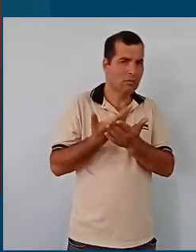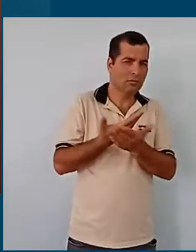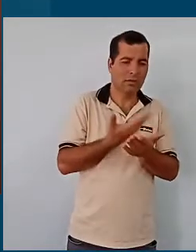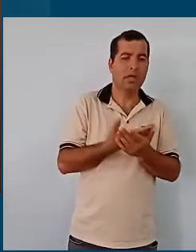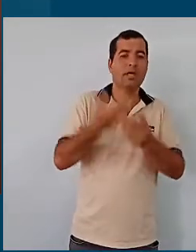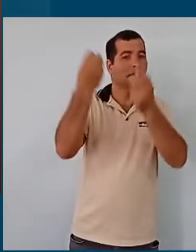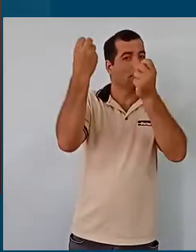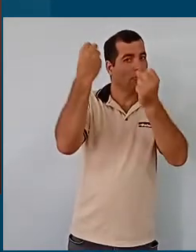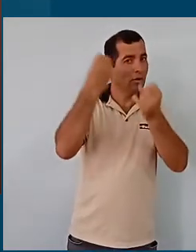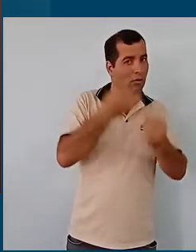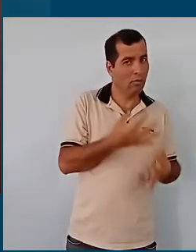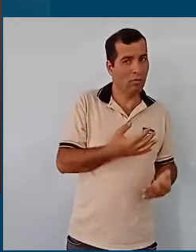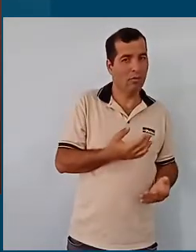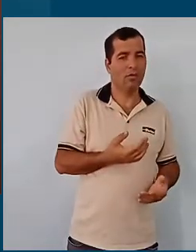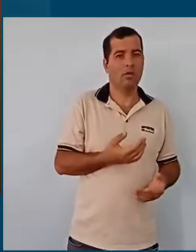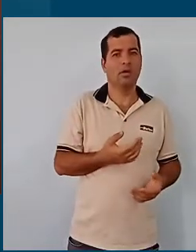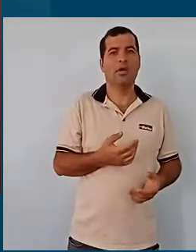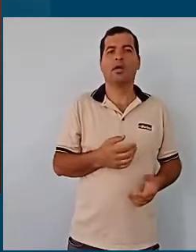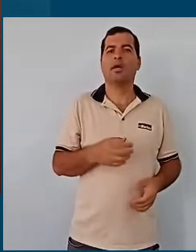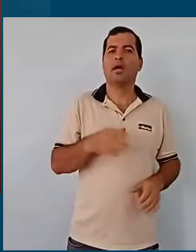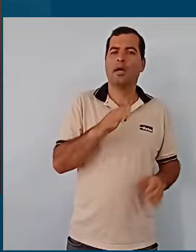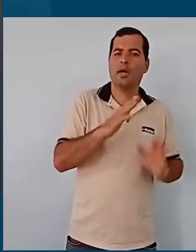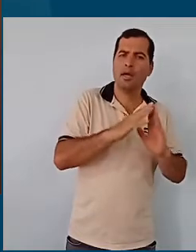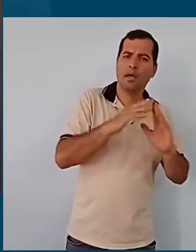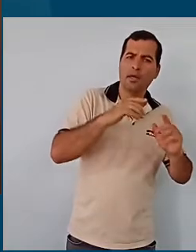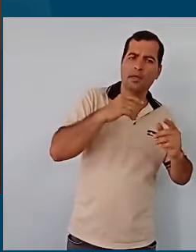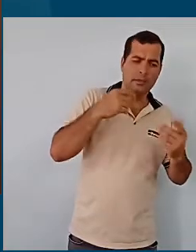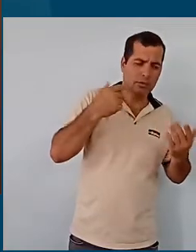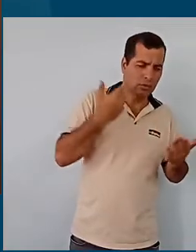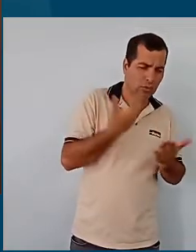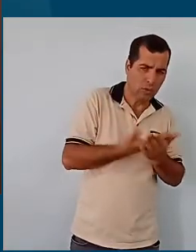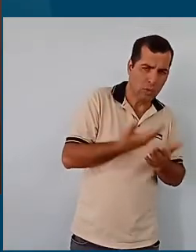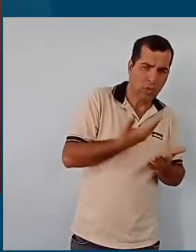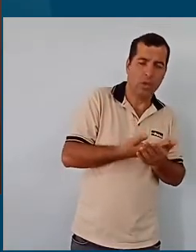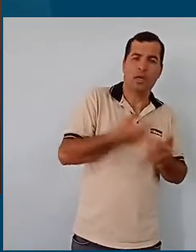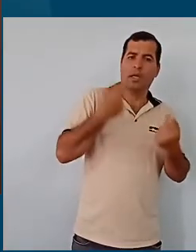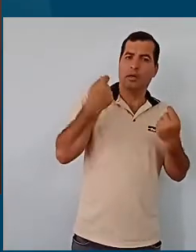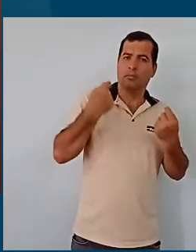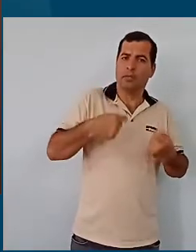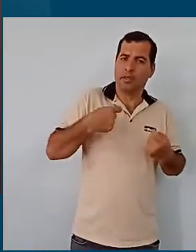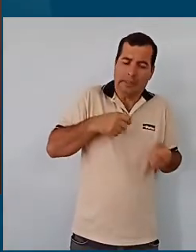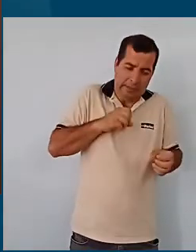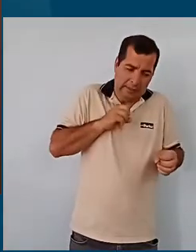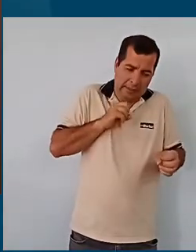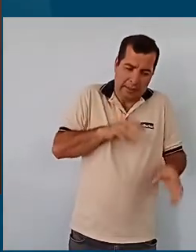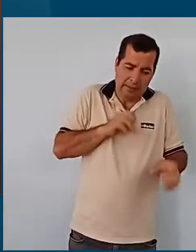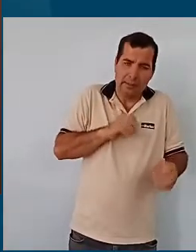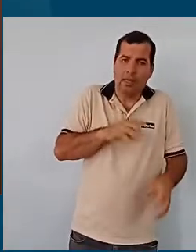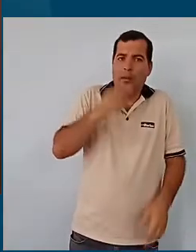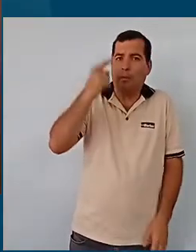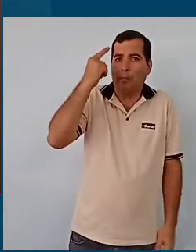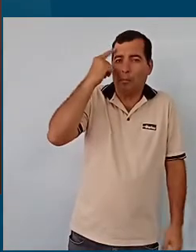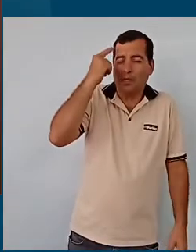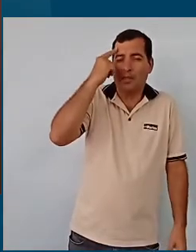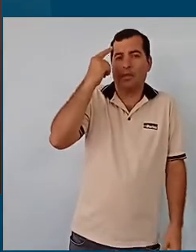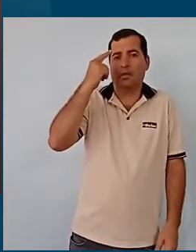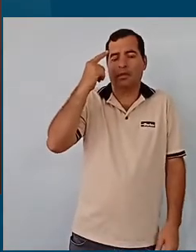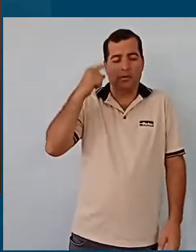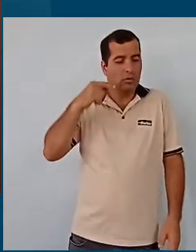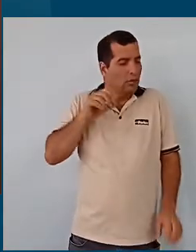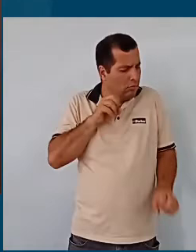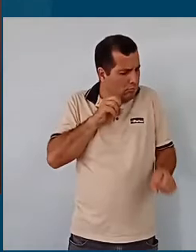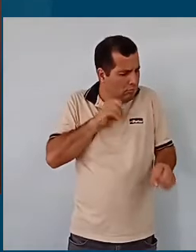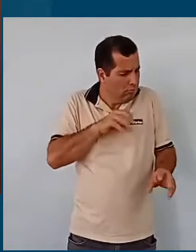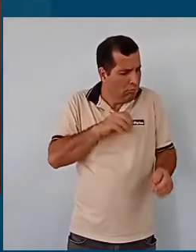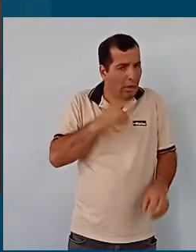ele vai dizer que o papel da escola é ensinar a pensar. E enquanto ensinamos a pensar, apresentando o conjunto da